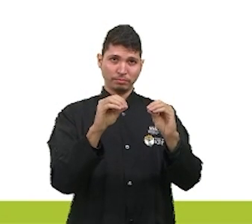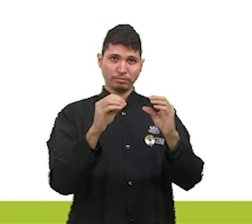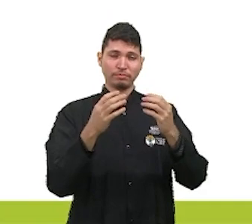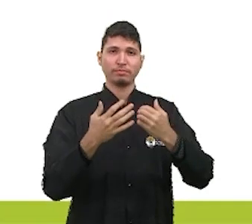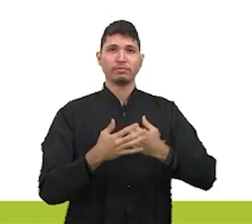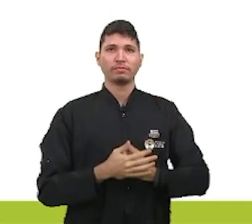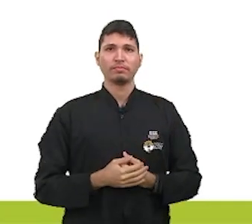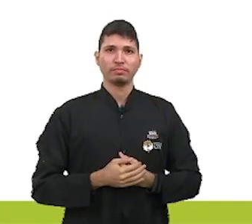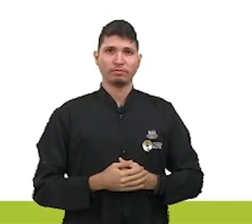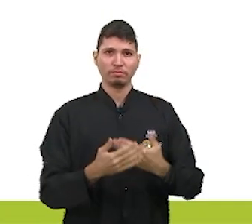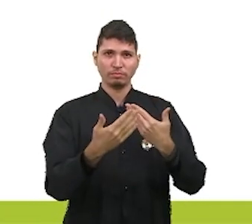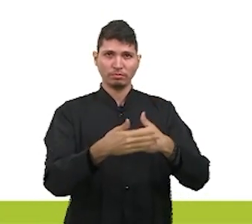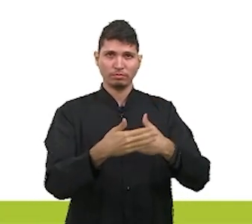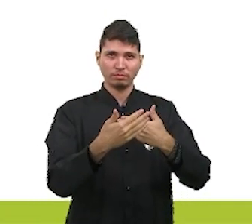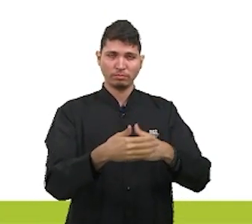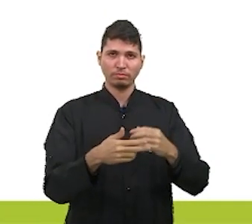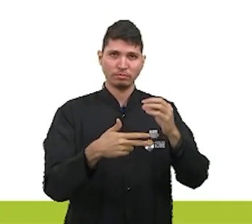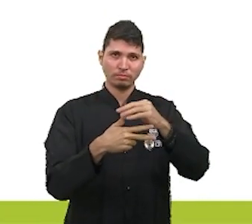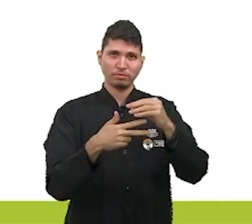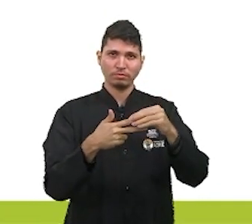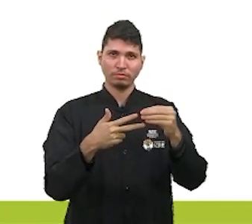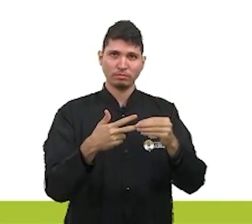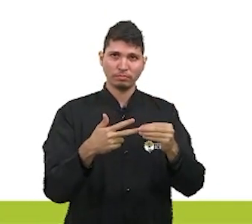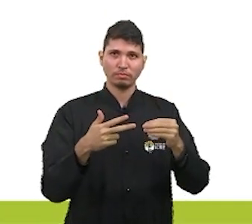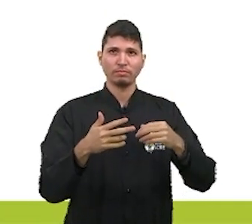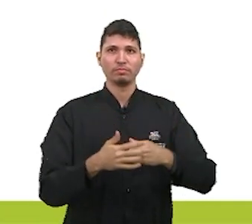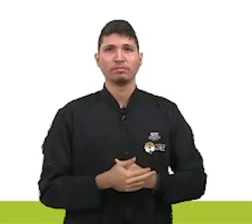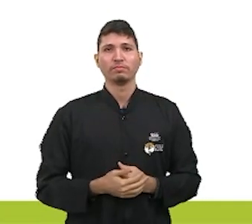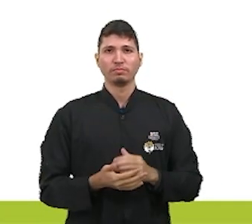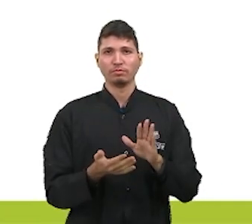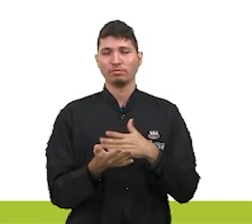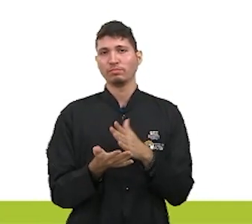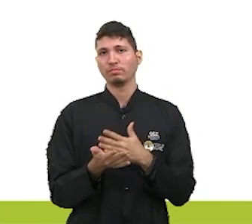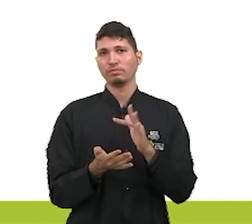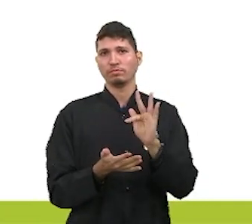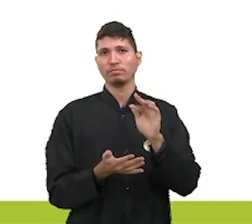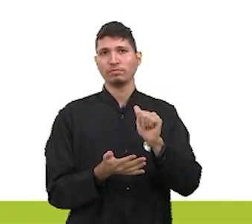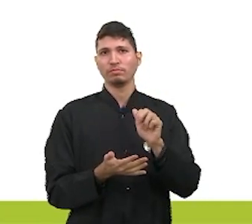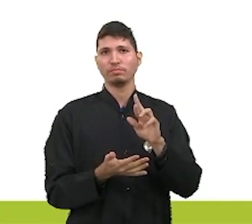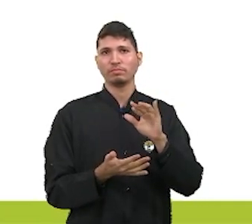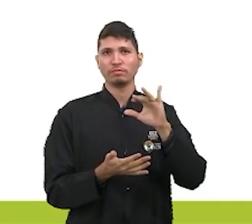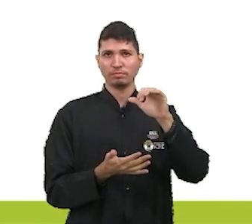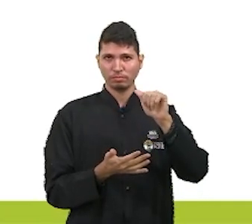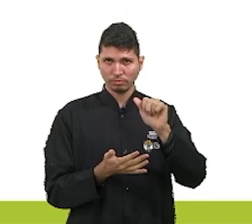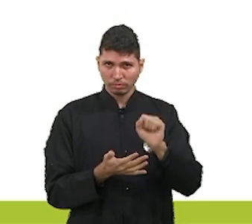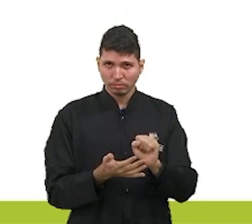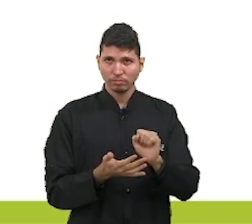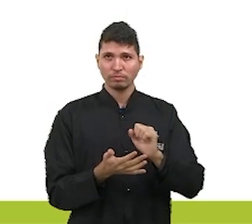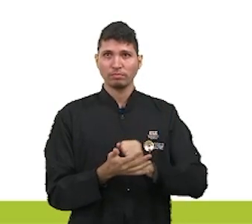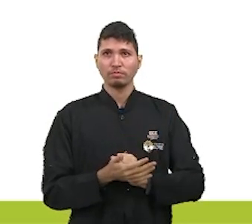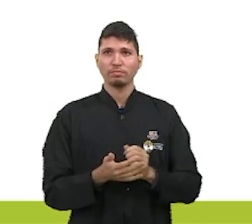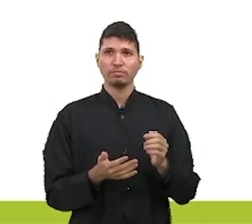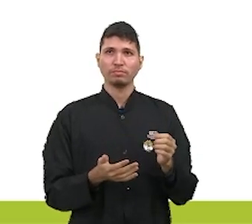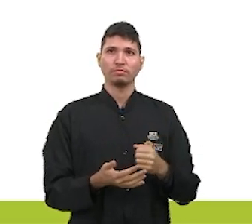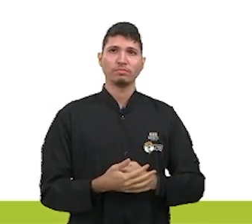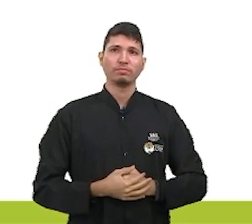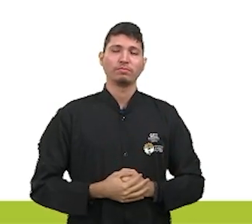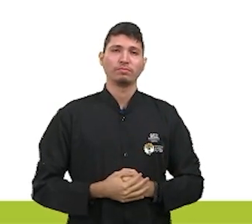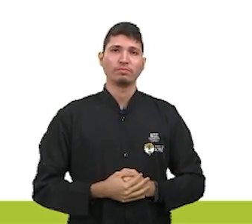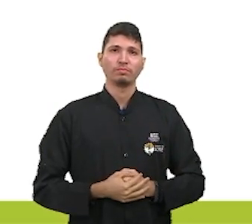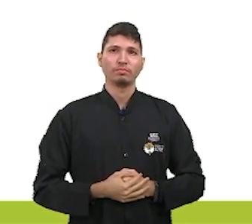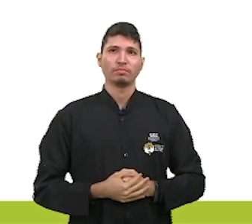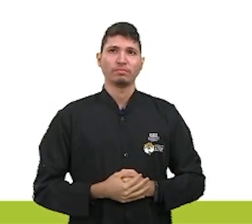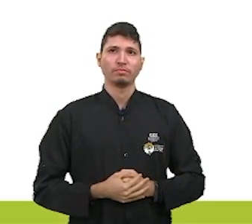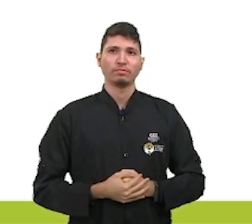uma questão do Aprova Enem 1, lá do Sistema Farias Britos, na questão 1, na página 183.